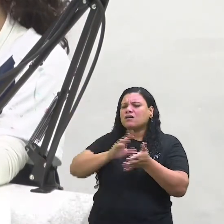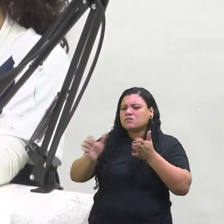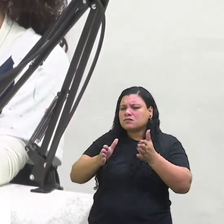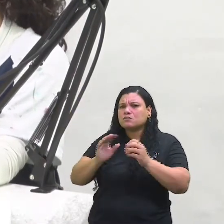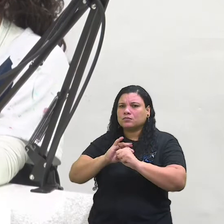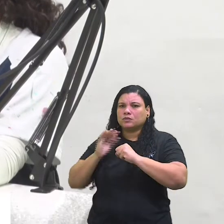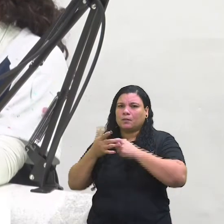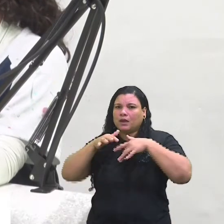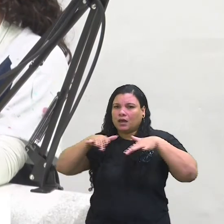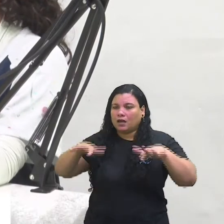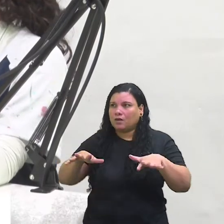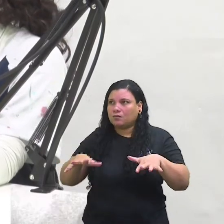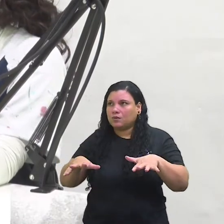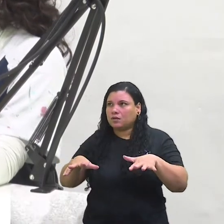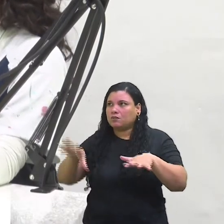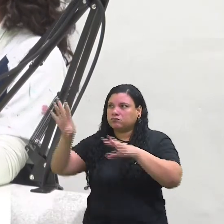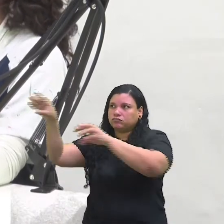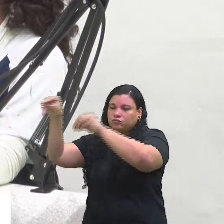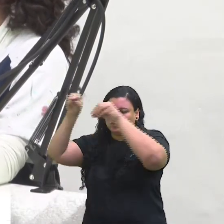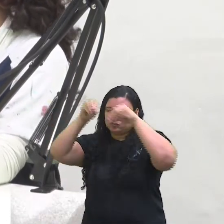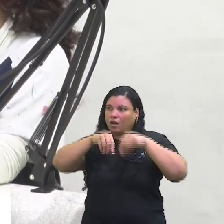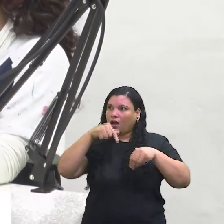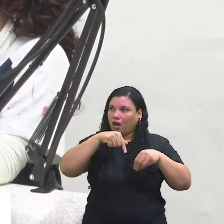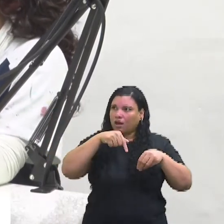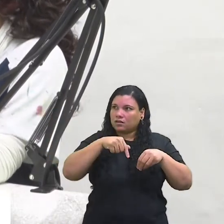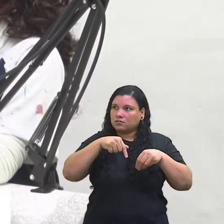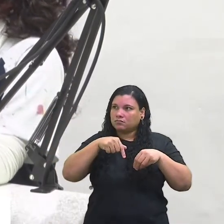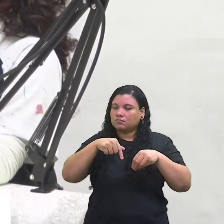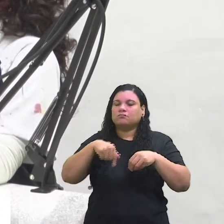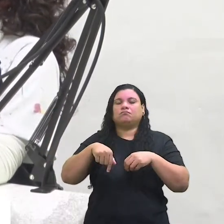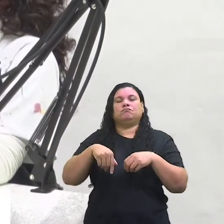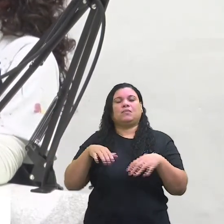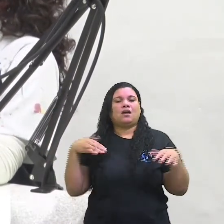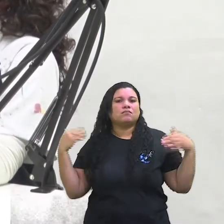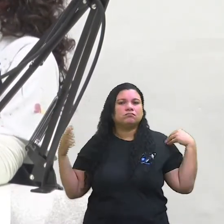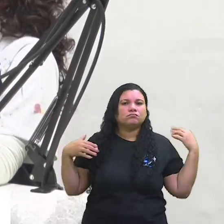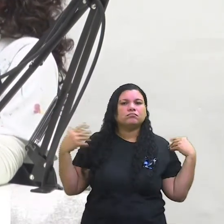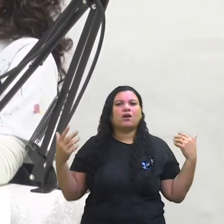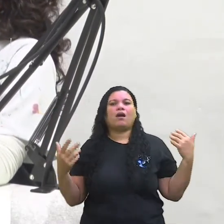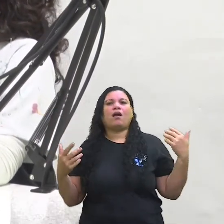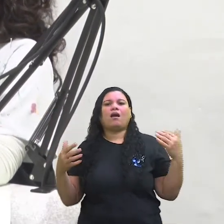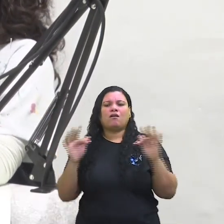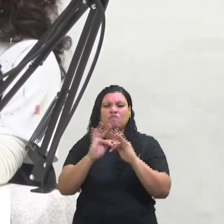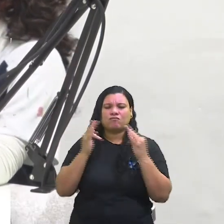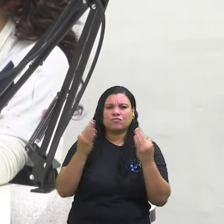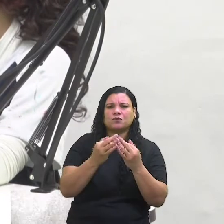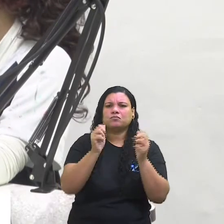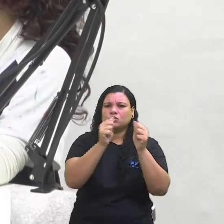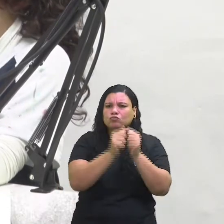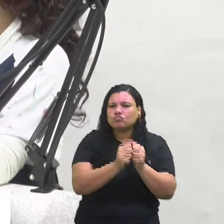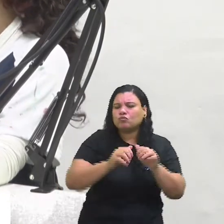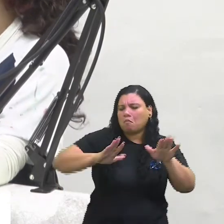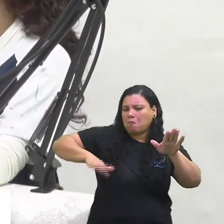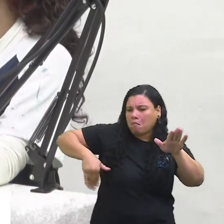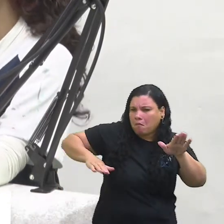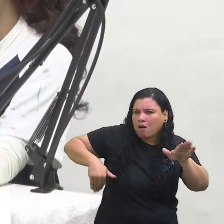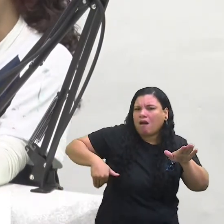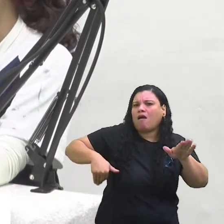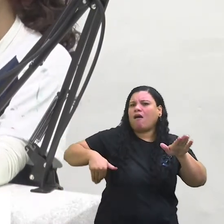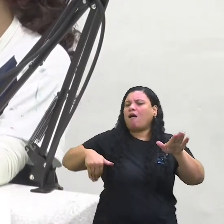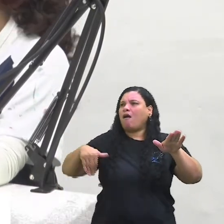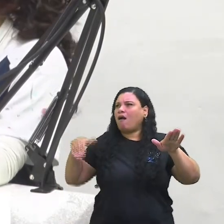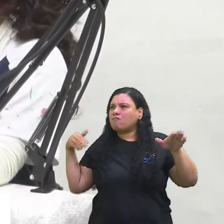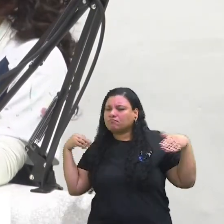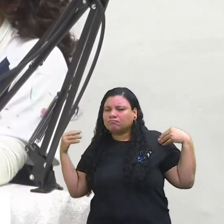gente saiu, fomos pra praia, foi aquela agarração toda, e naquela hora de ir embora chorando.